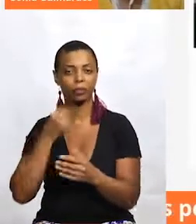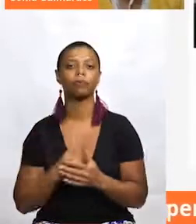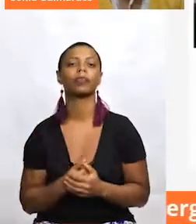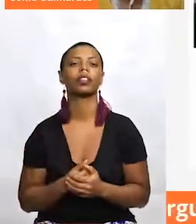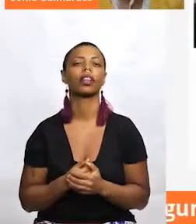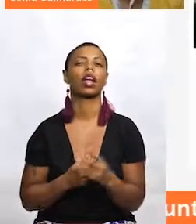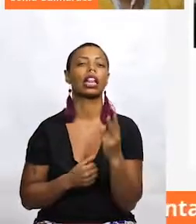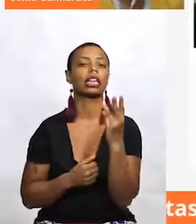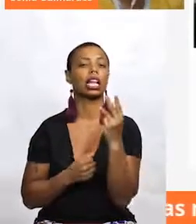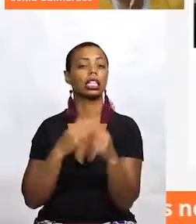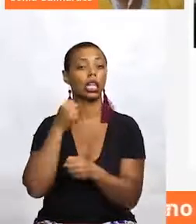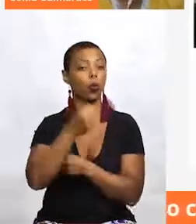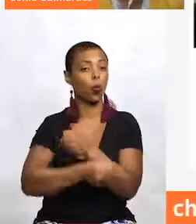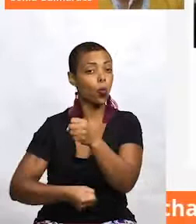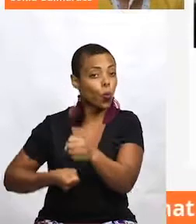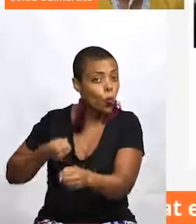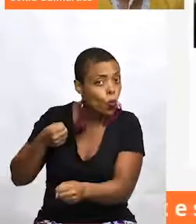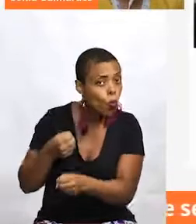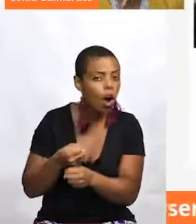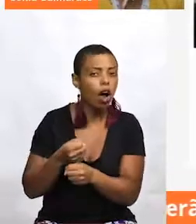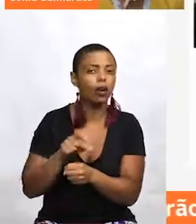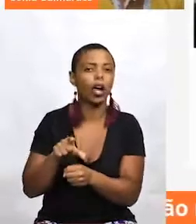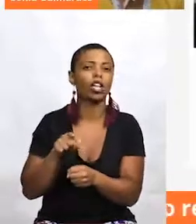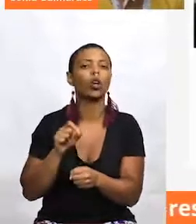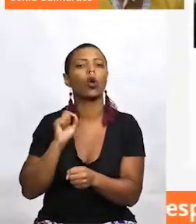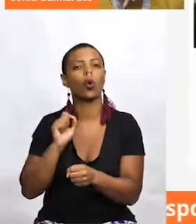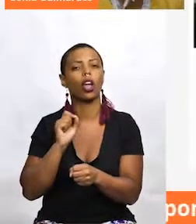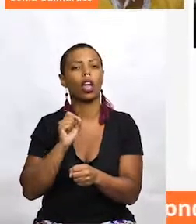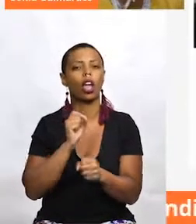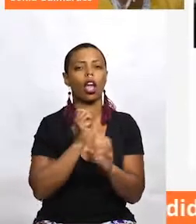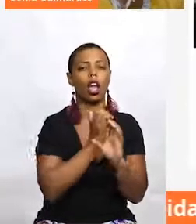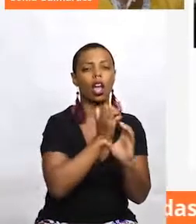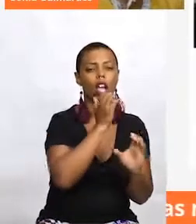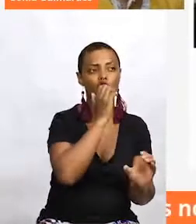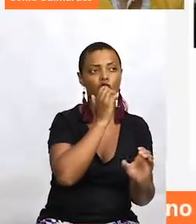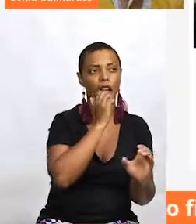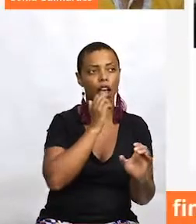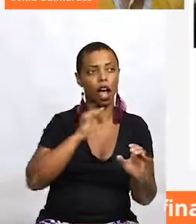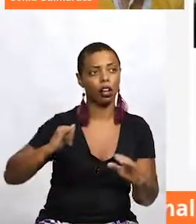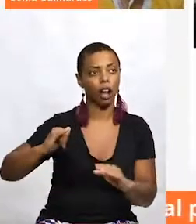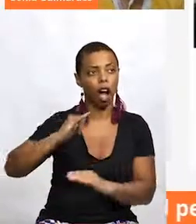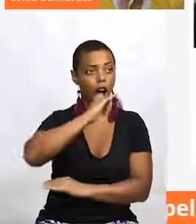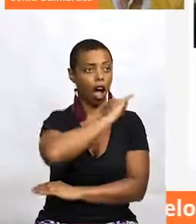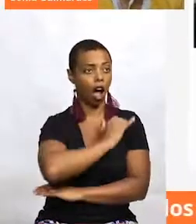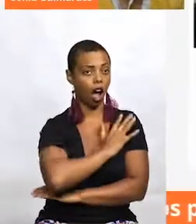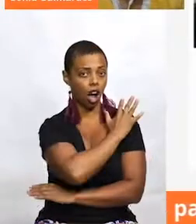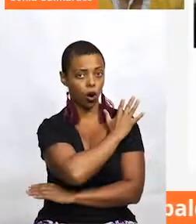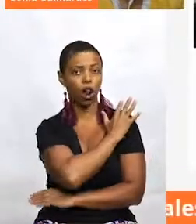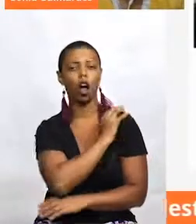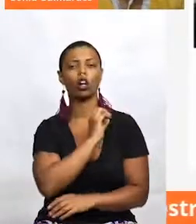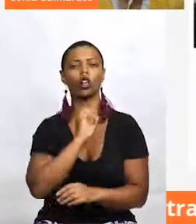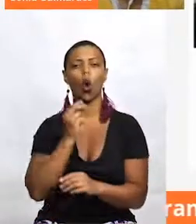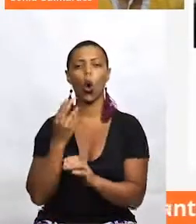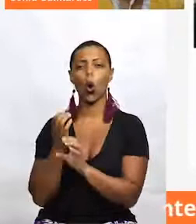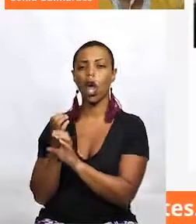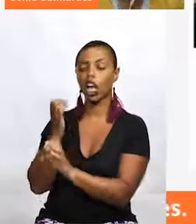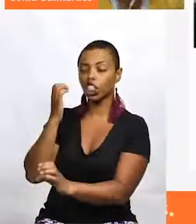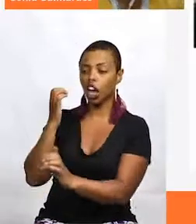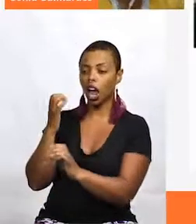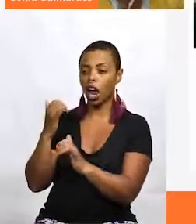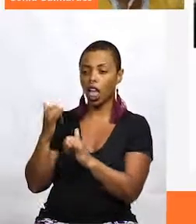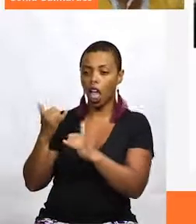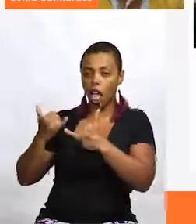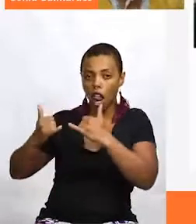para... Aí eles escolhem. Eles podem ir para engenharia aeronáutica, podem ir para engenharia